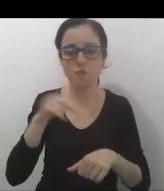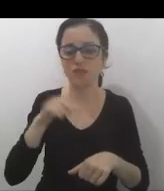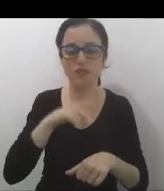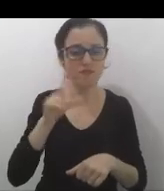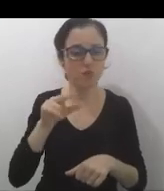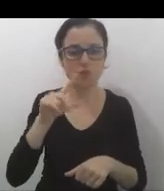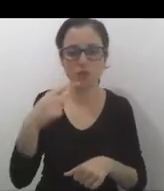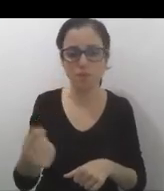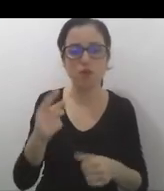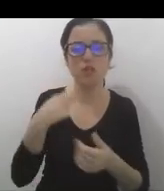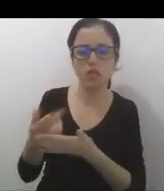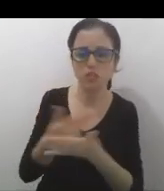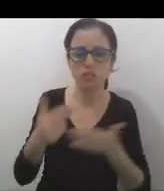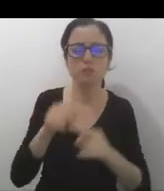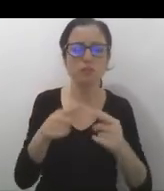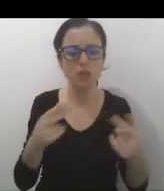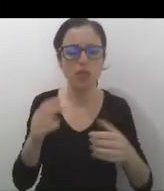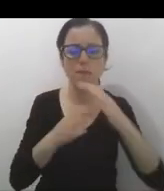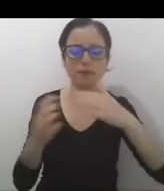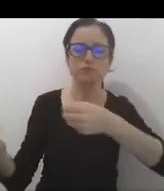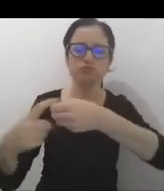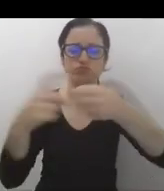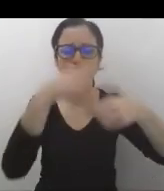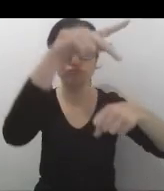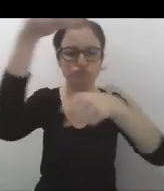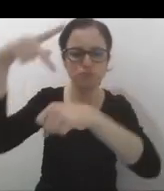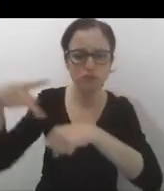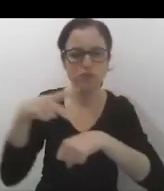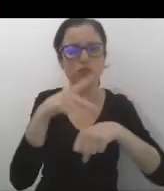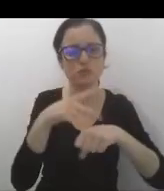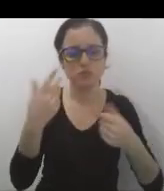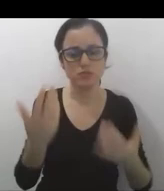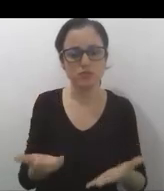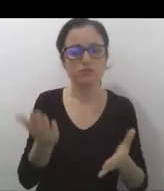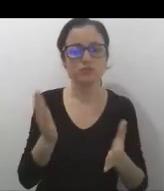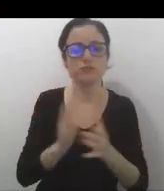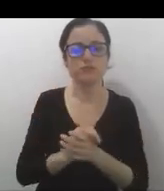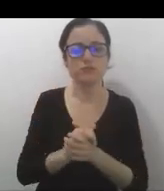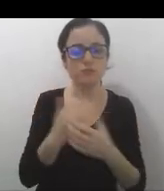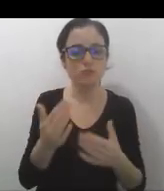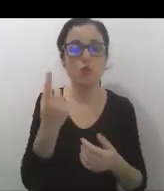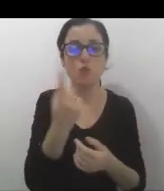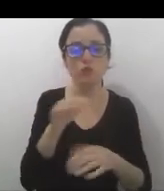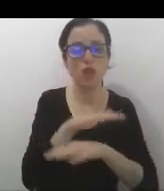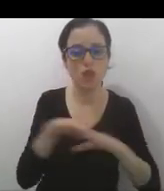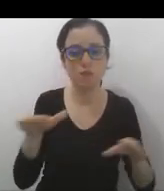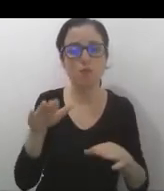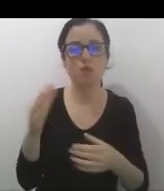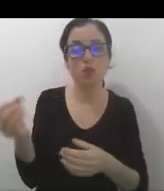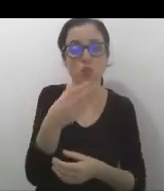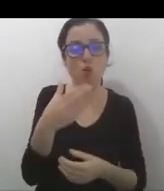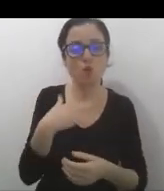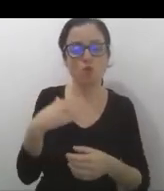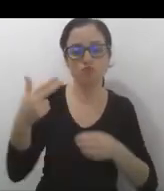acabou... Agora, acabou de ser lançado uma bomba de gasolina. São empresas multinacionais que produzem, nesse caso, não tem nem mais reserva